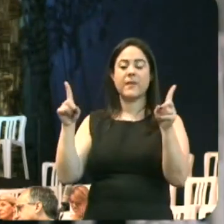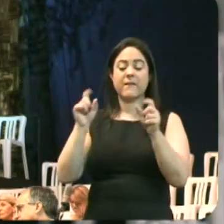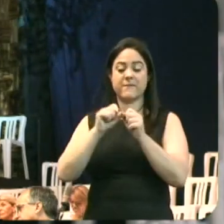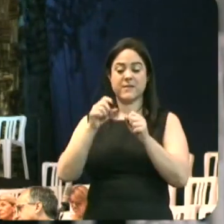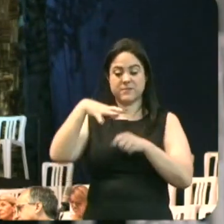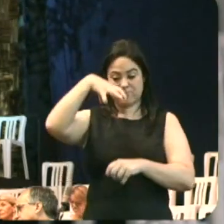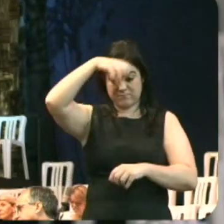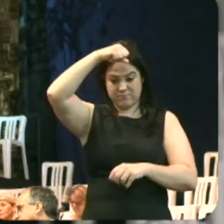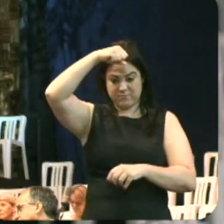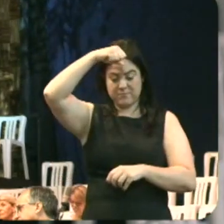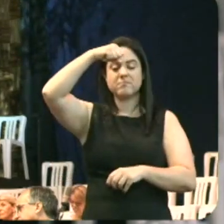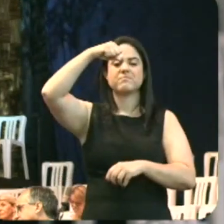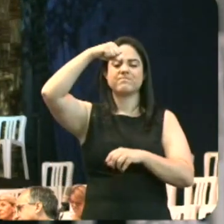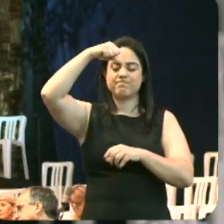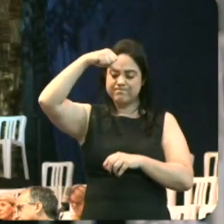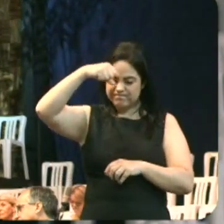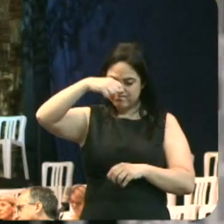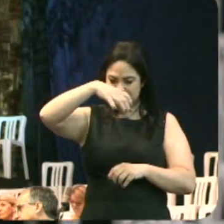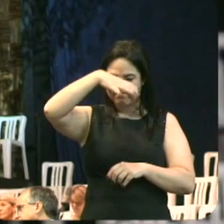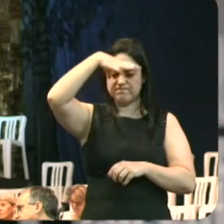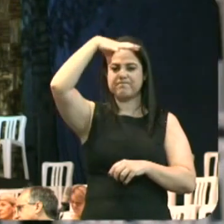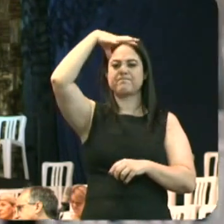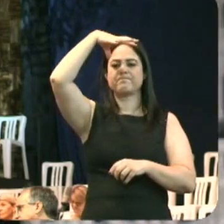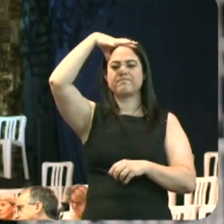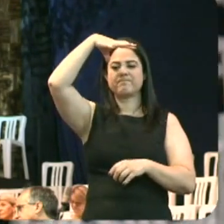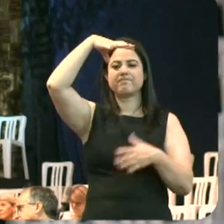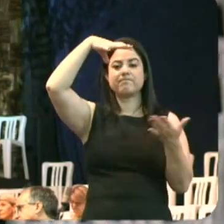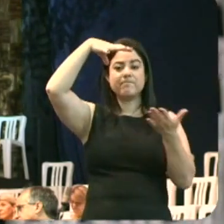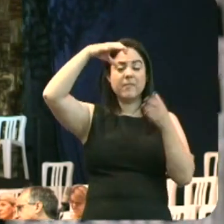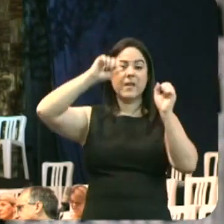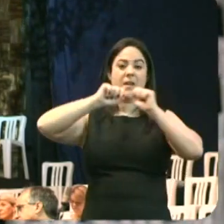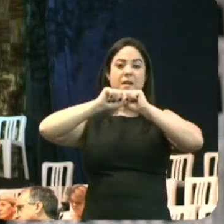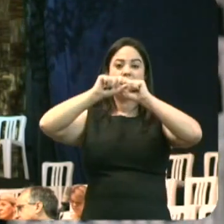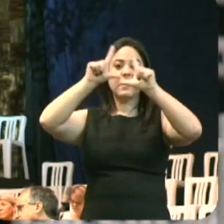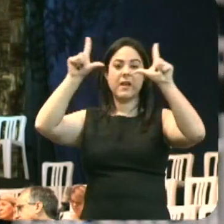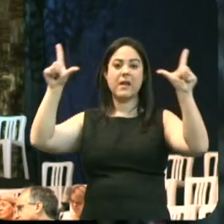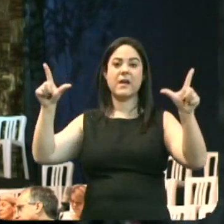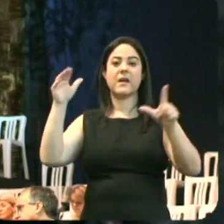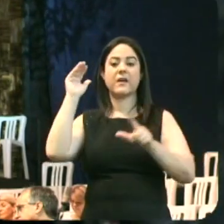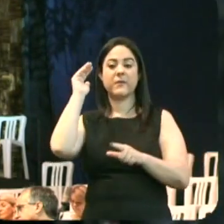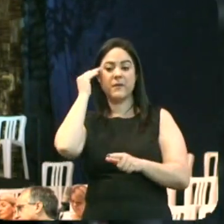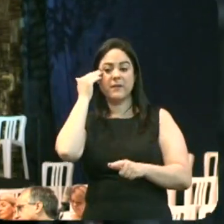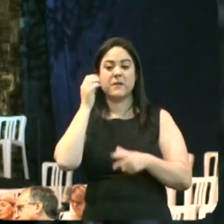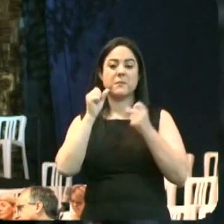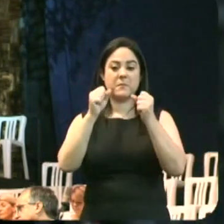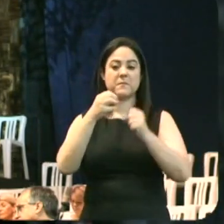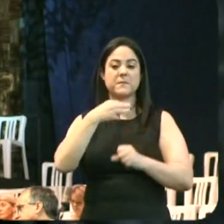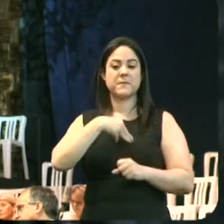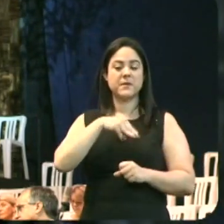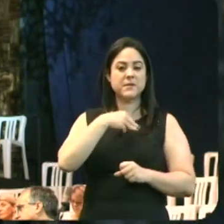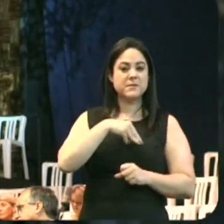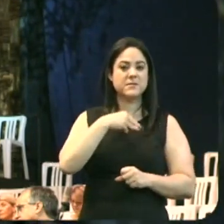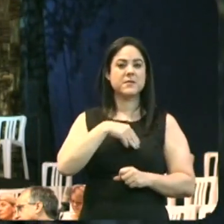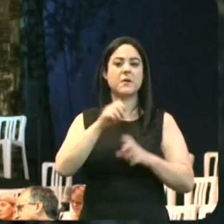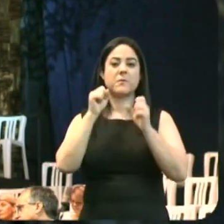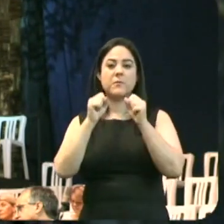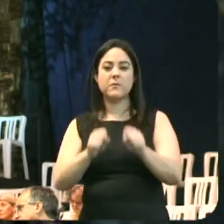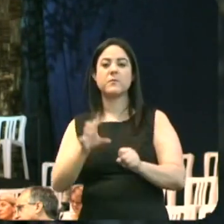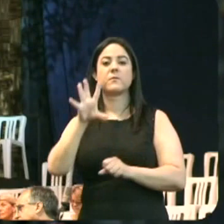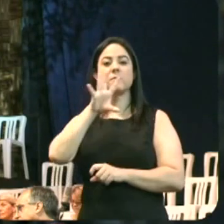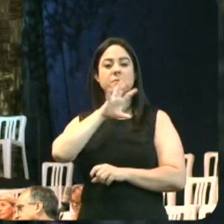escuridão. E Ele vem com o poder da luz, da graça, do poder da misericórdia, o poder do seu